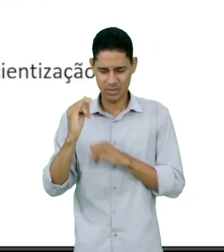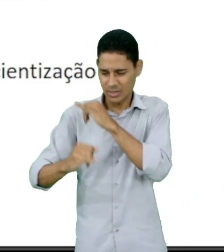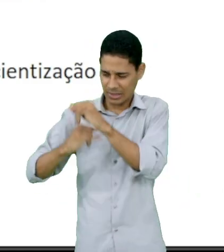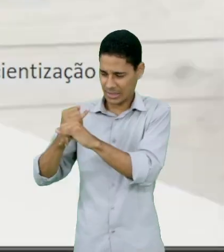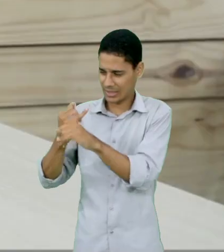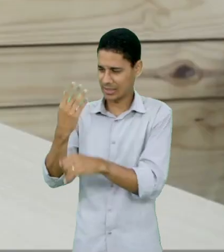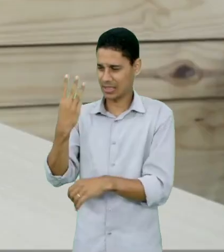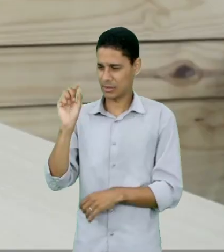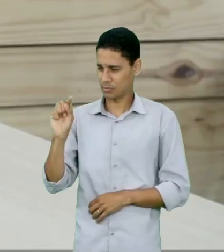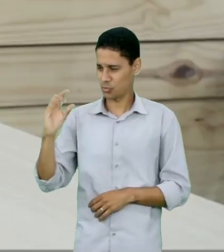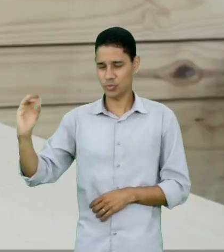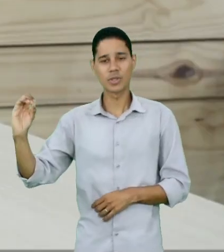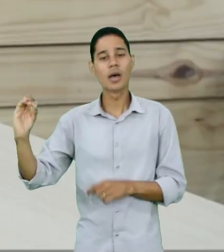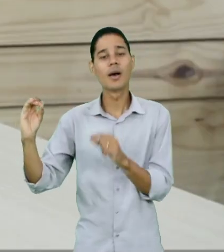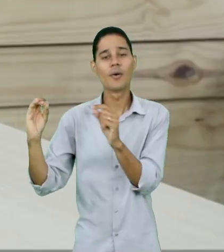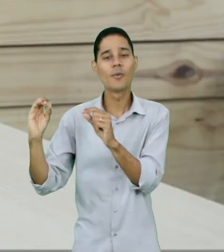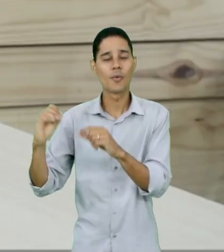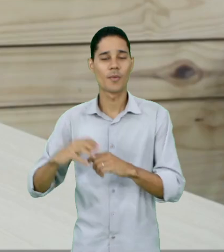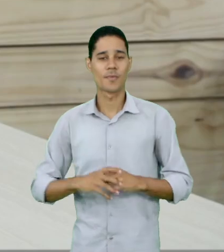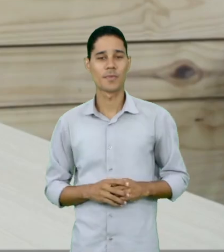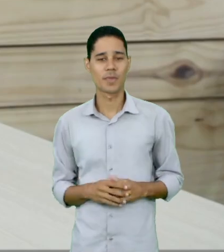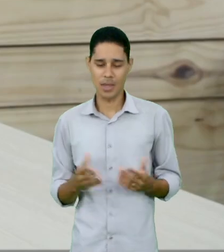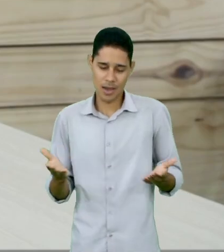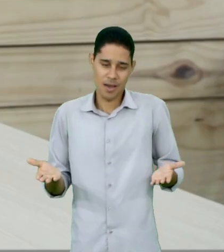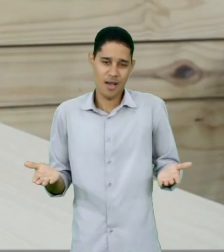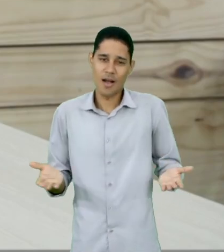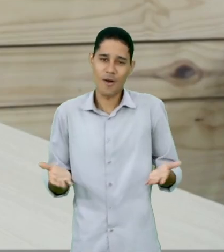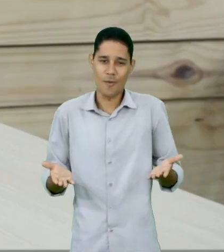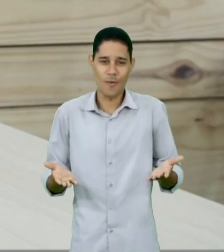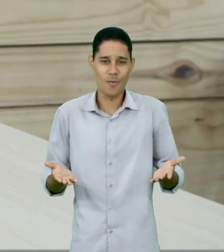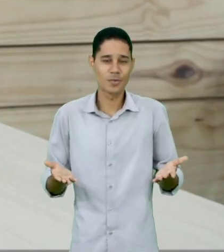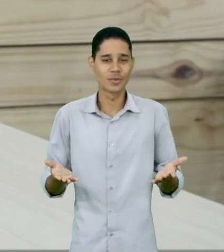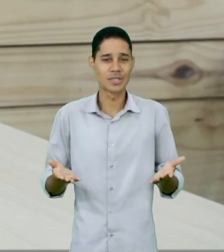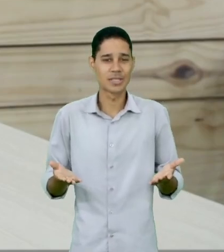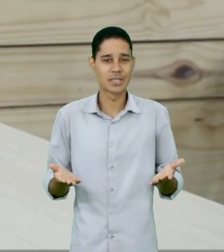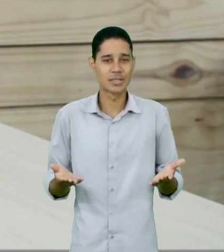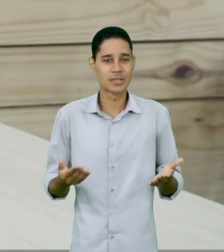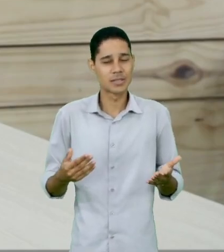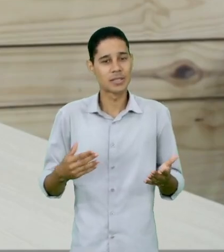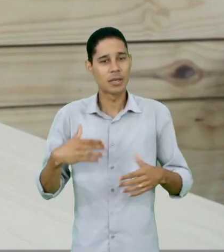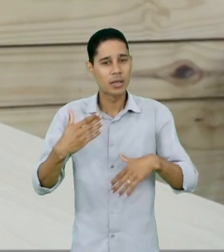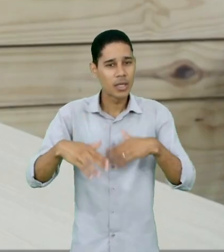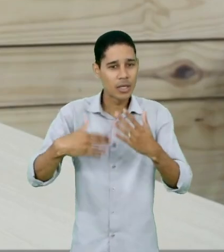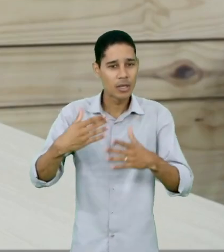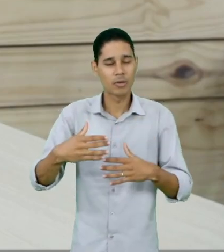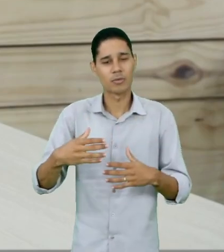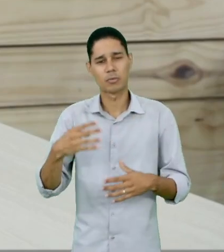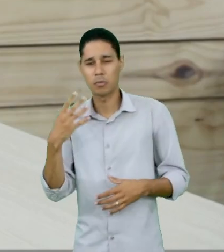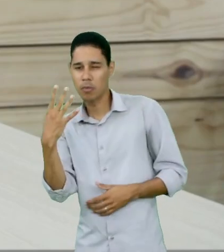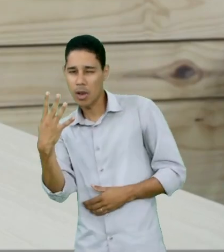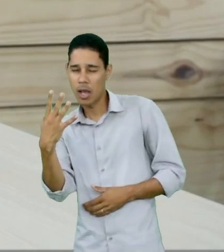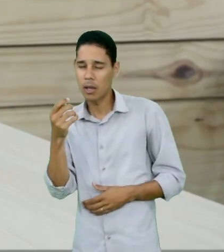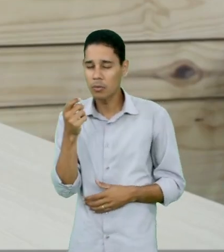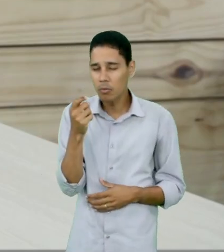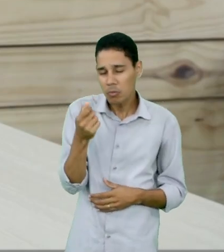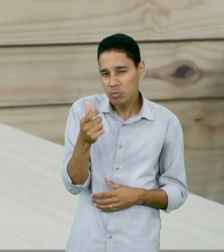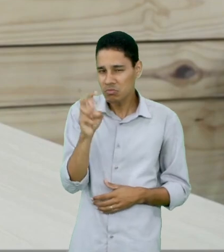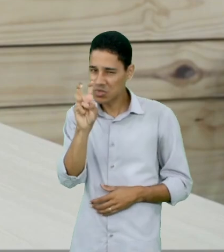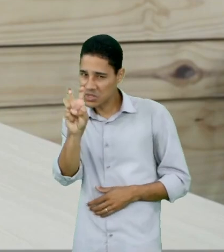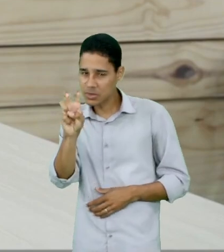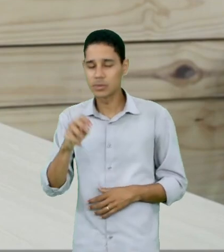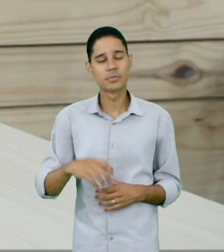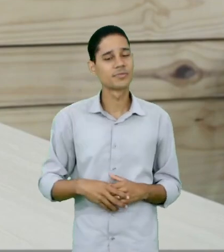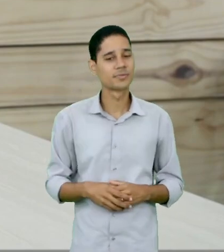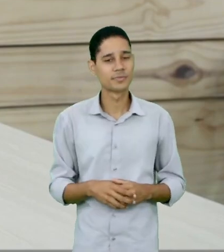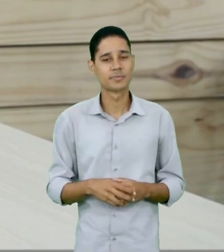de um momento recente, né, que está se caminhando aí para 4 e quem sabe para 5. Né? A gente se fala